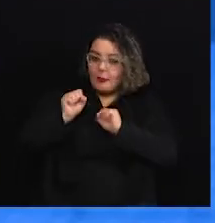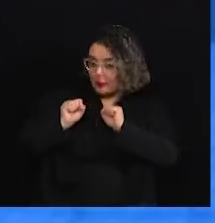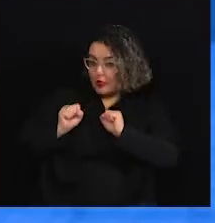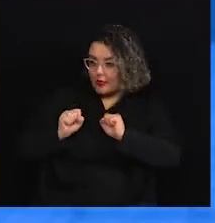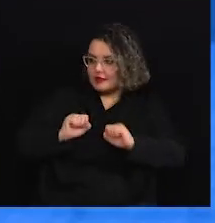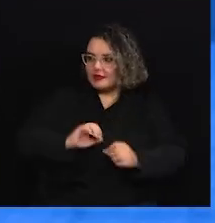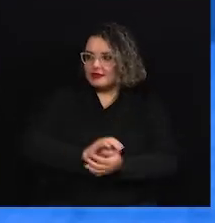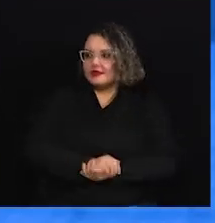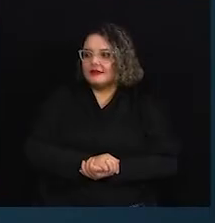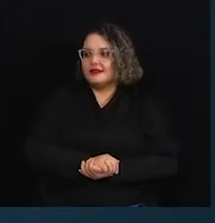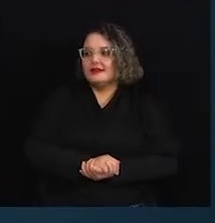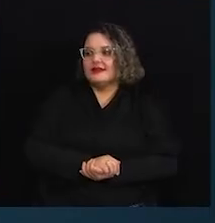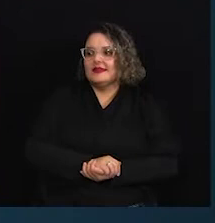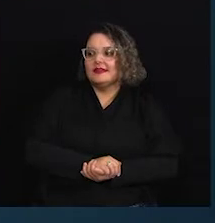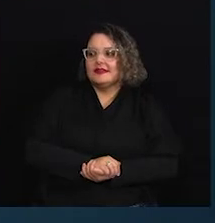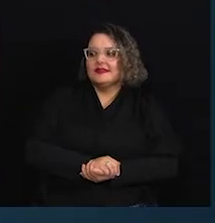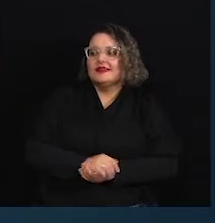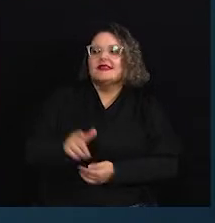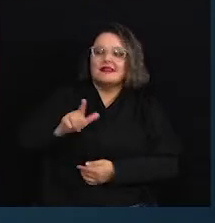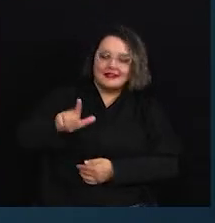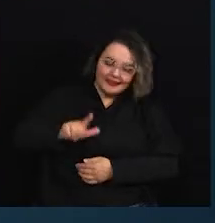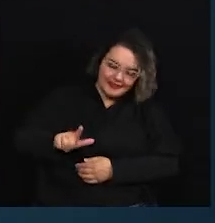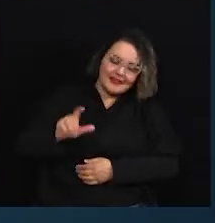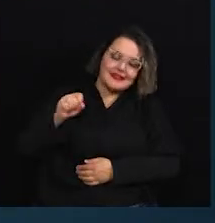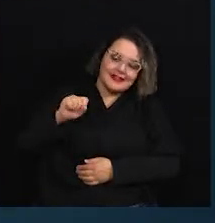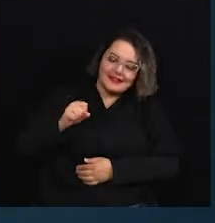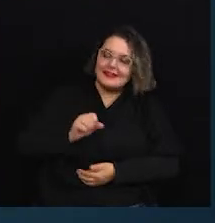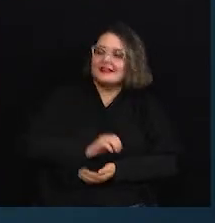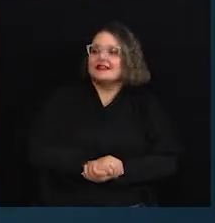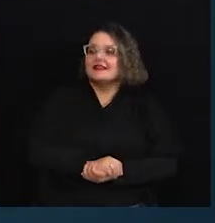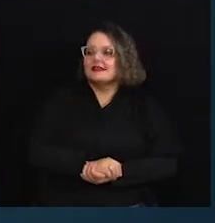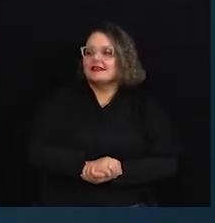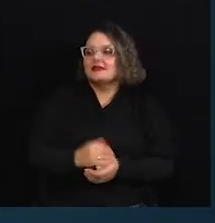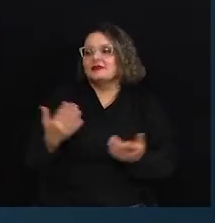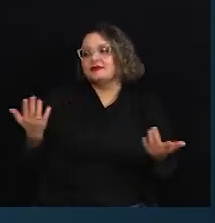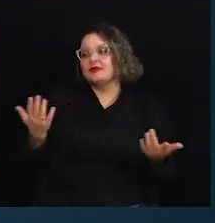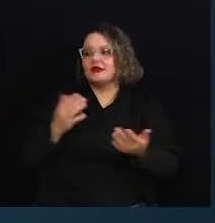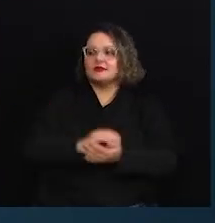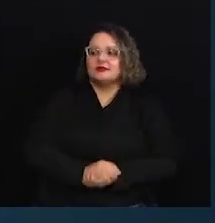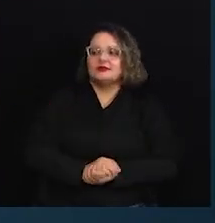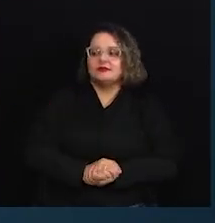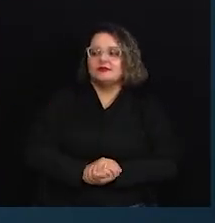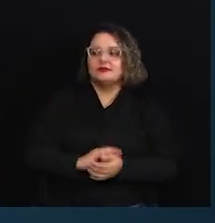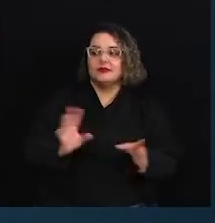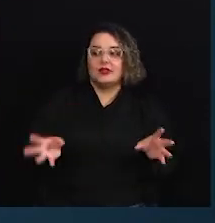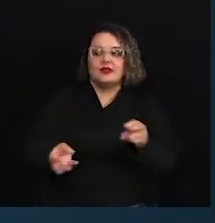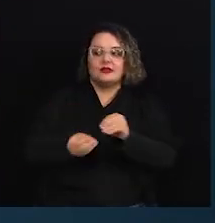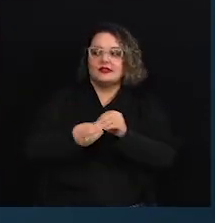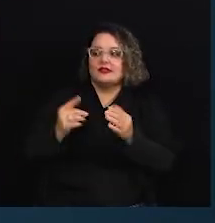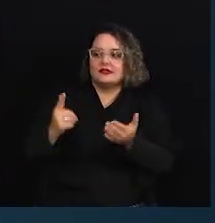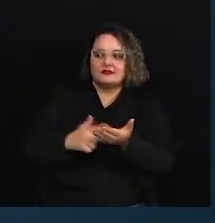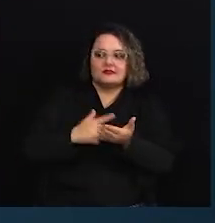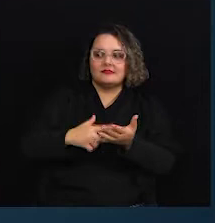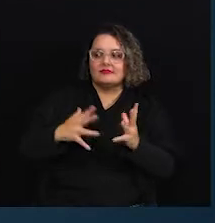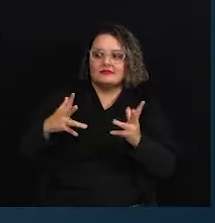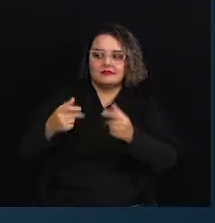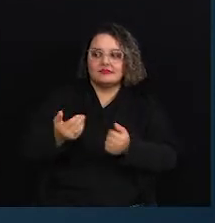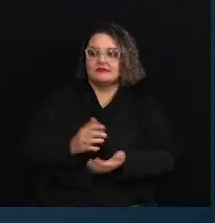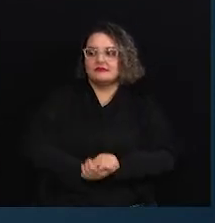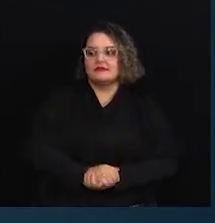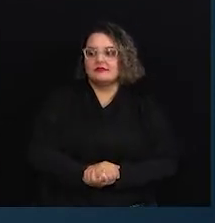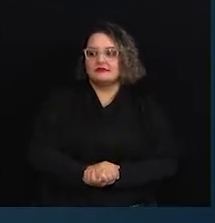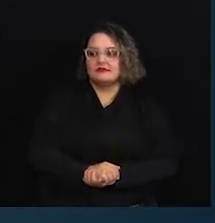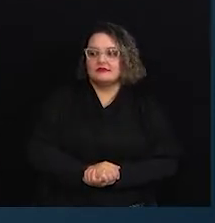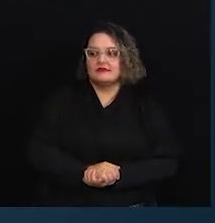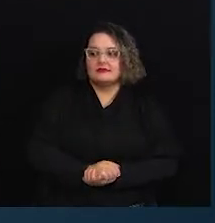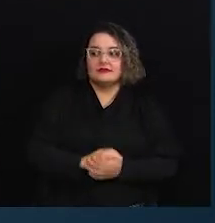lição. É possível? Claro, com certeza. Bom, o resumo do livro, assim, em linhas gerais, é